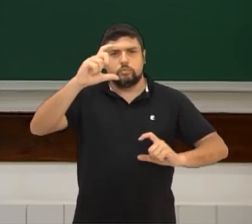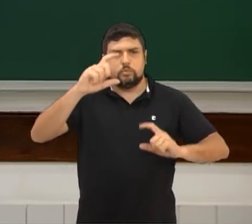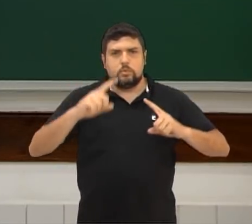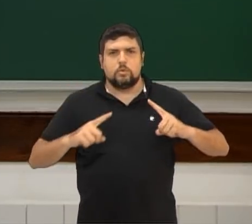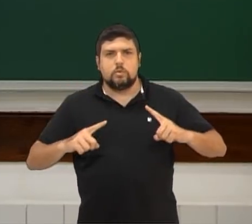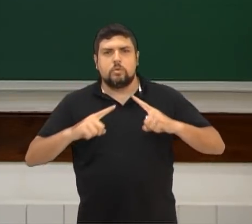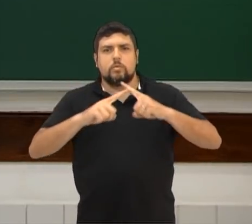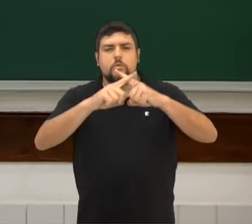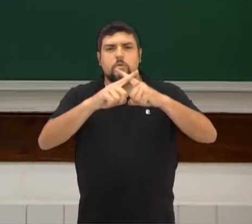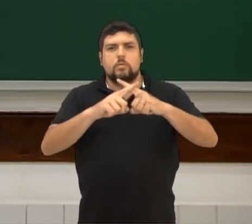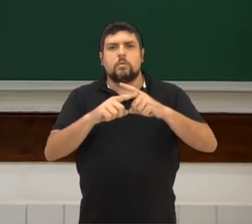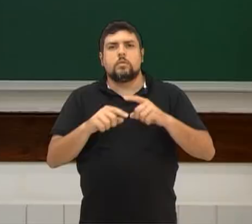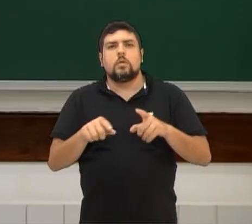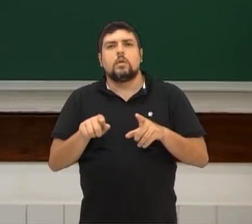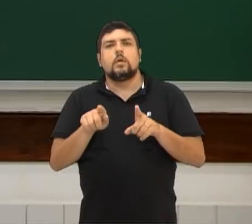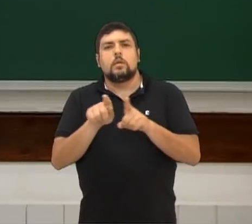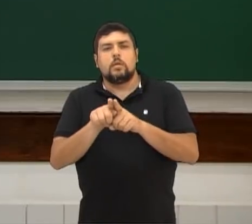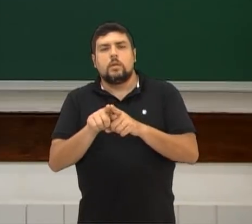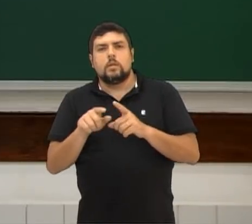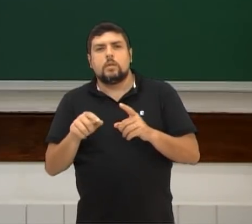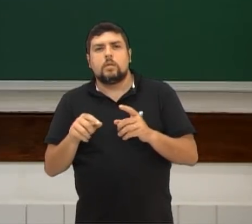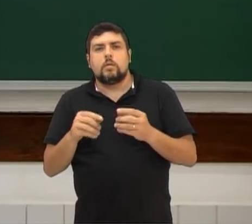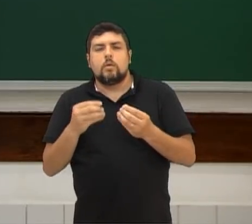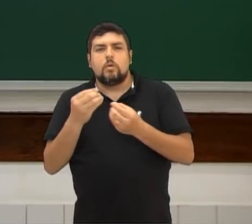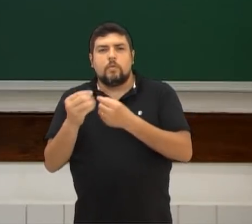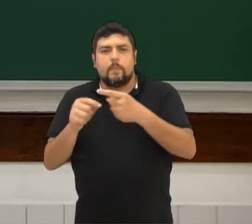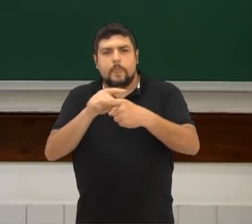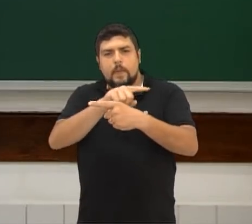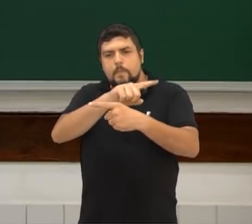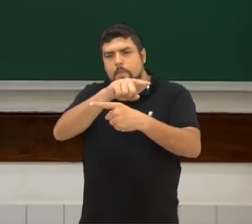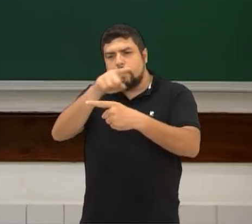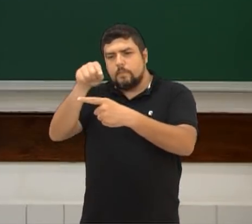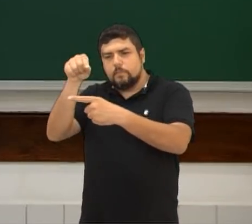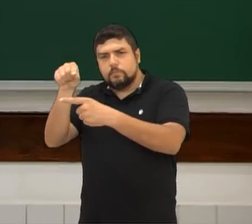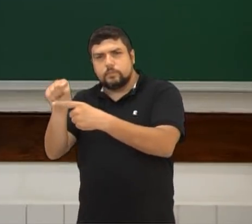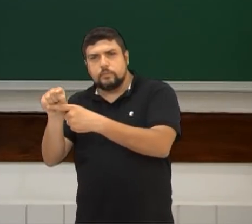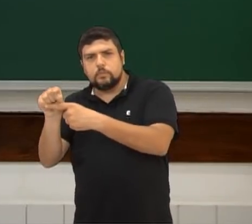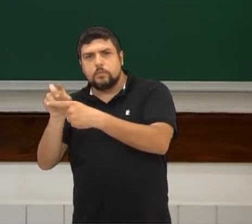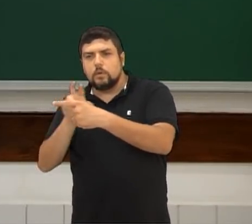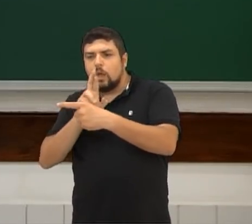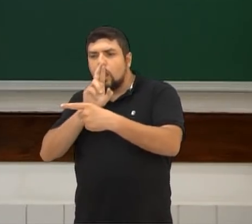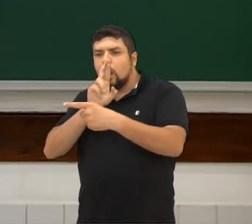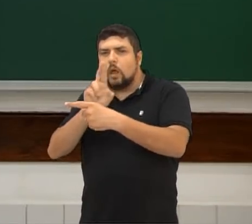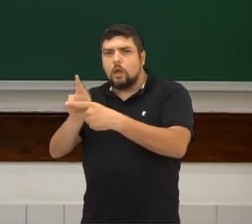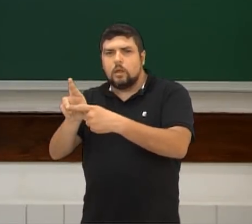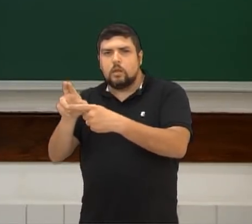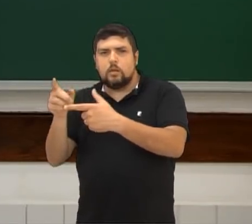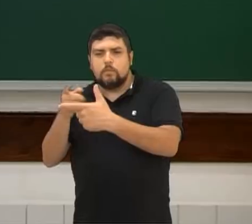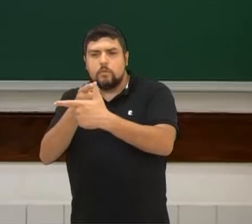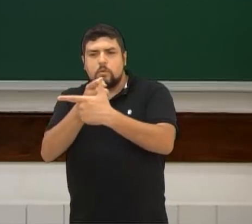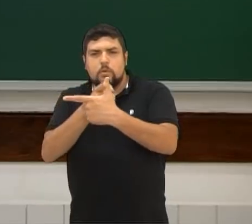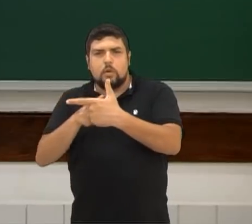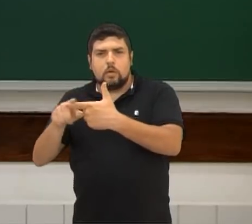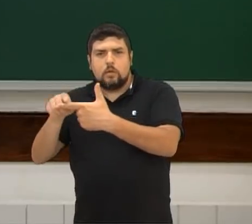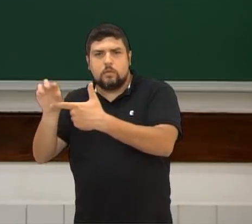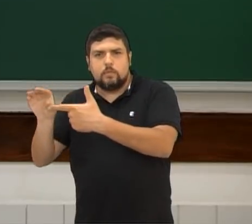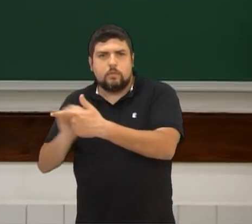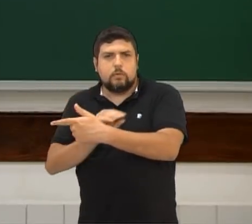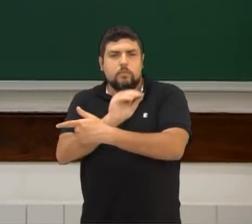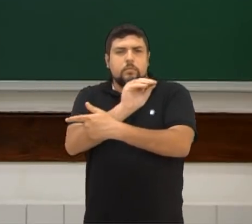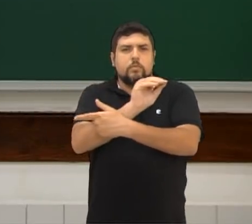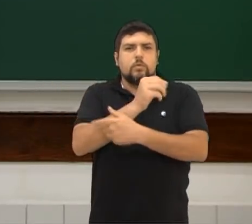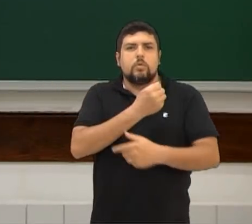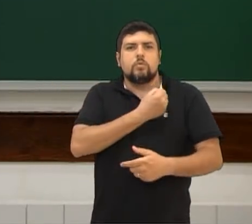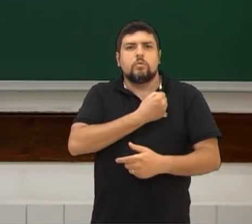diagonal, e fazendo o seu resultado, usando ele para fazer a divisão do número que está